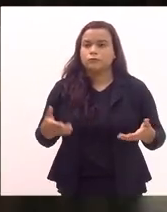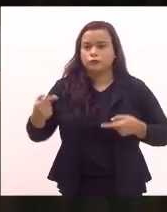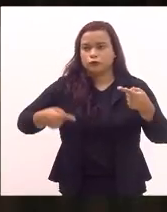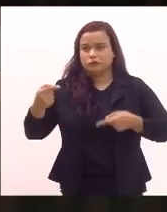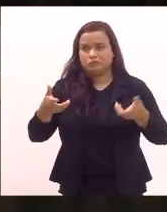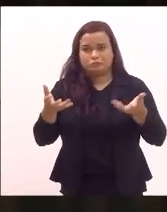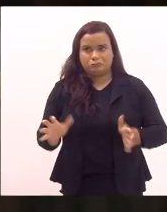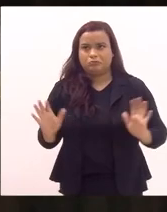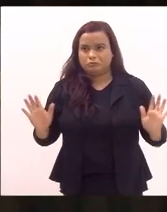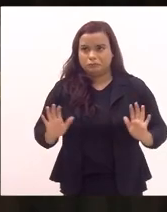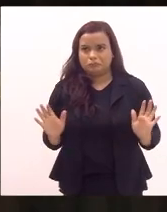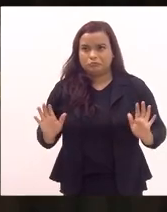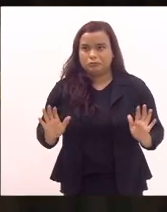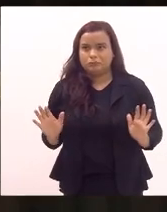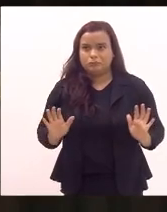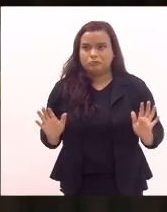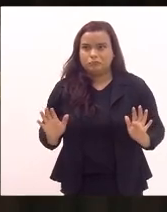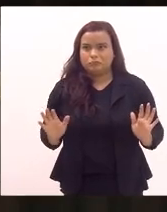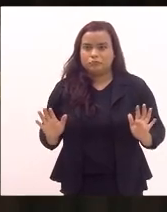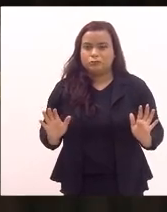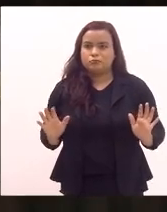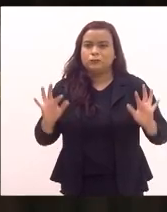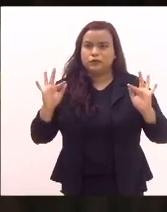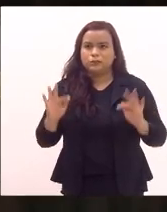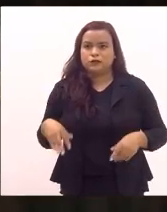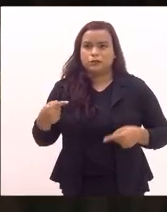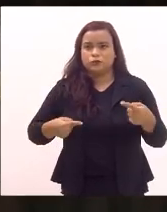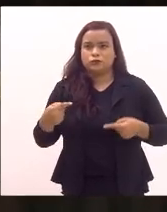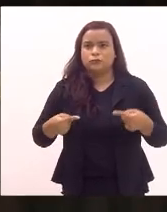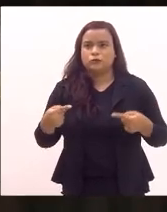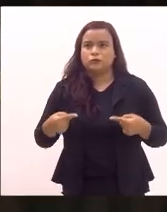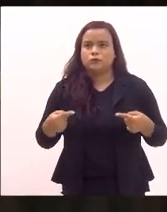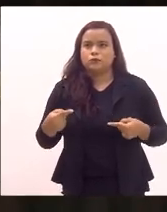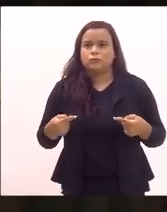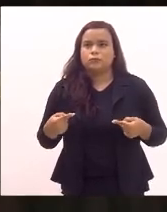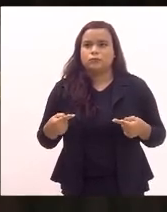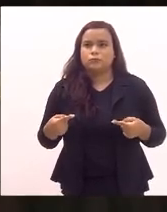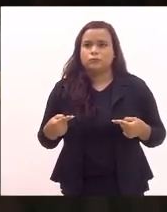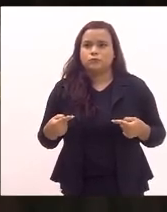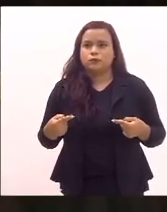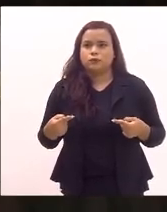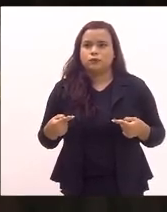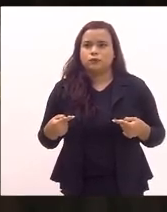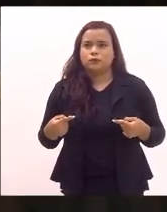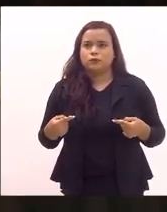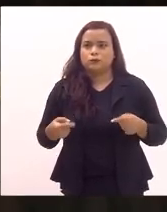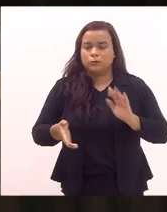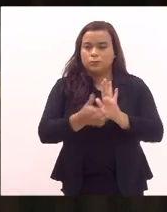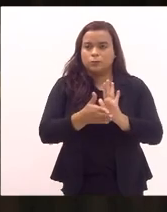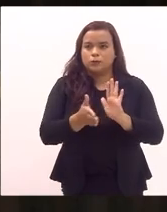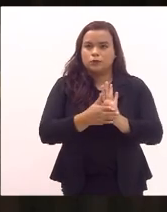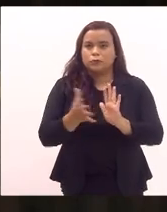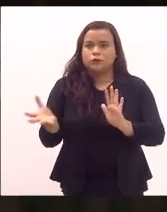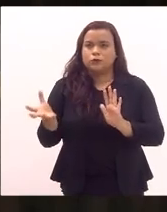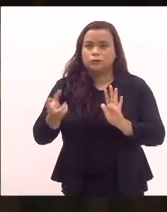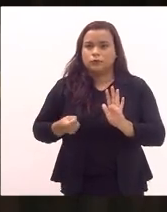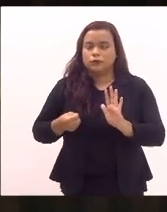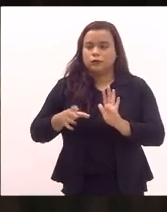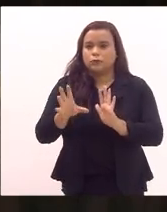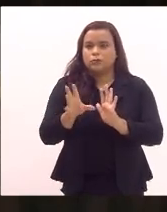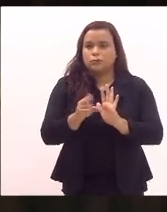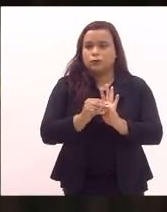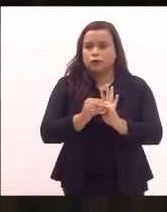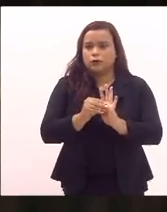havendo Quem Queira discutir encerrada a discussão A presente proposta receber o 7min